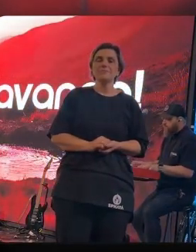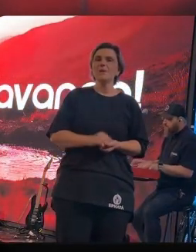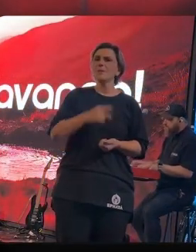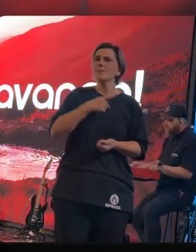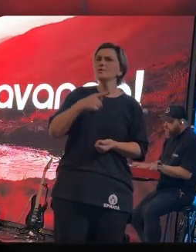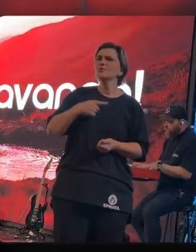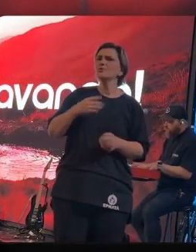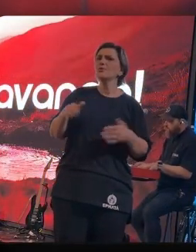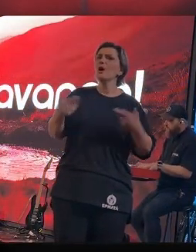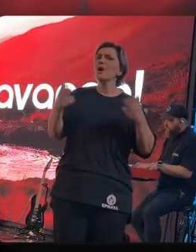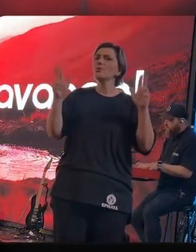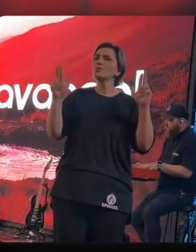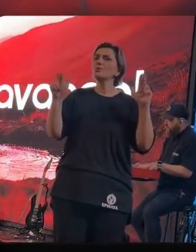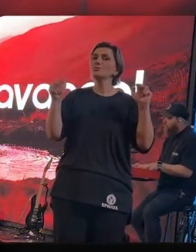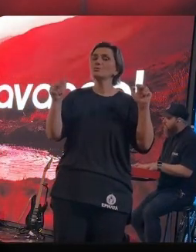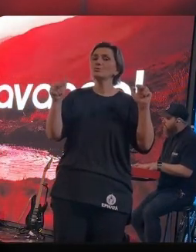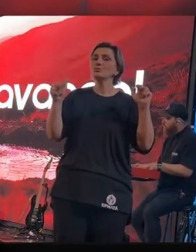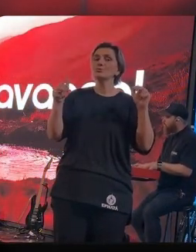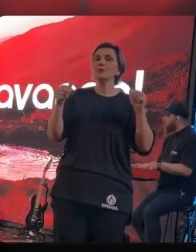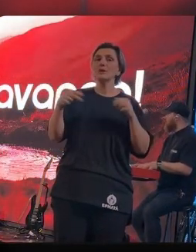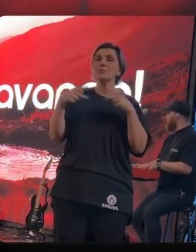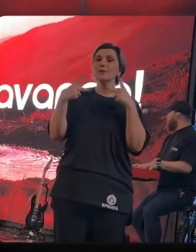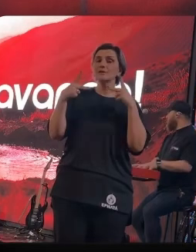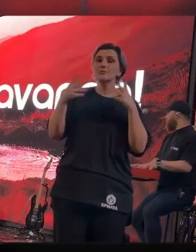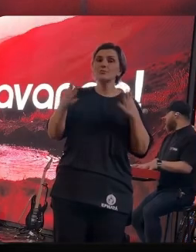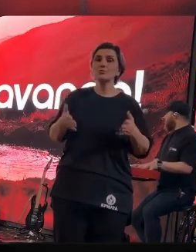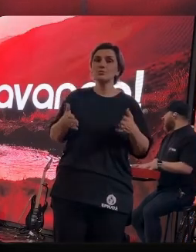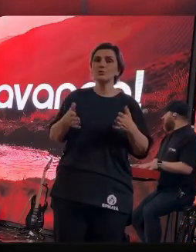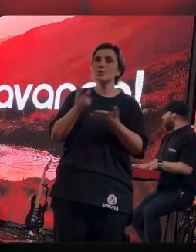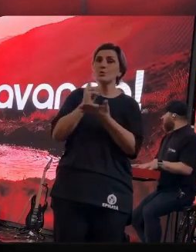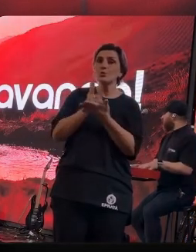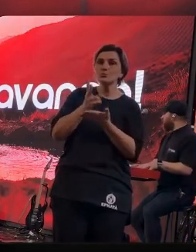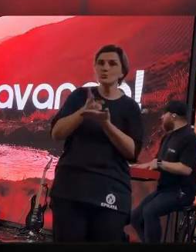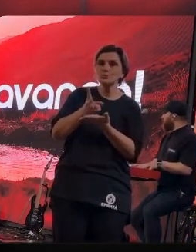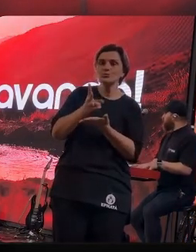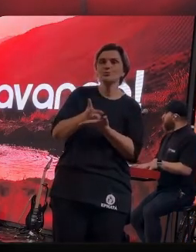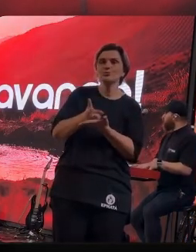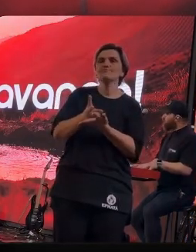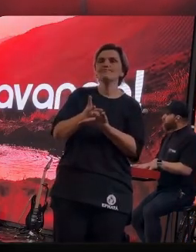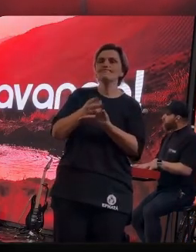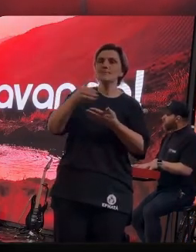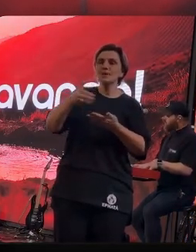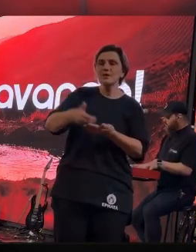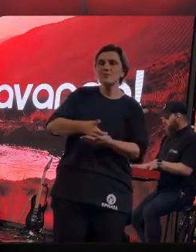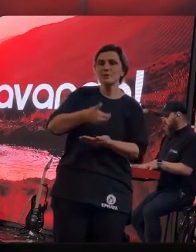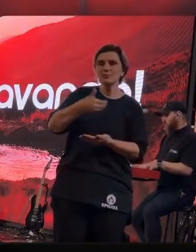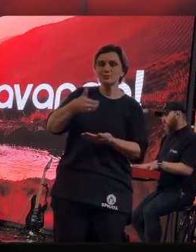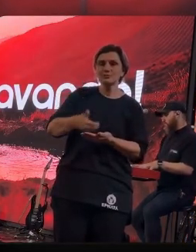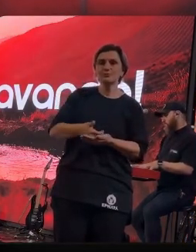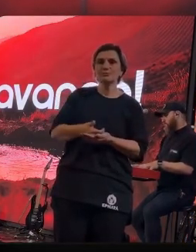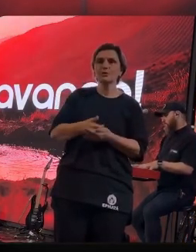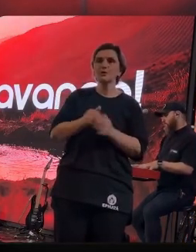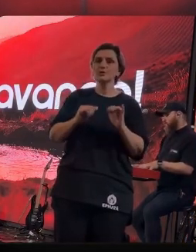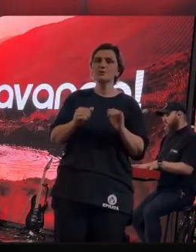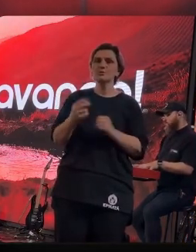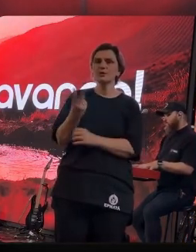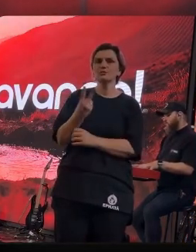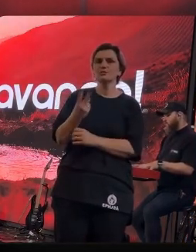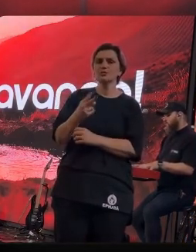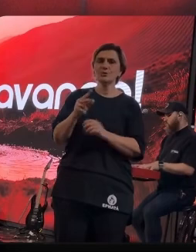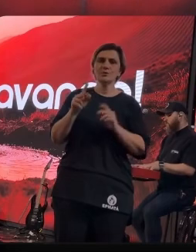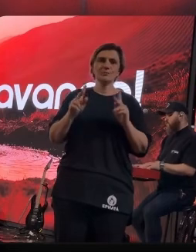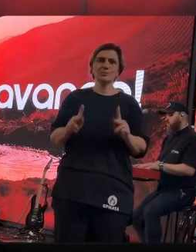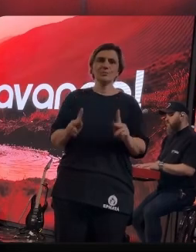Pastor, qual é o título da mensagem de hoje? Continue cavando. Fala para pelo menos 2 pessoas que estão à